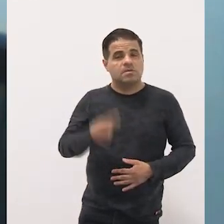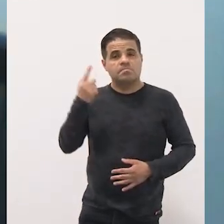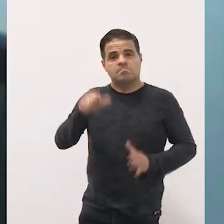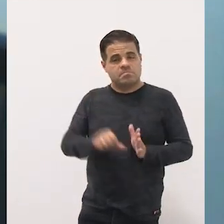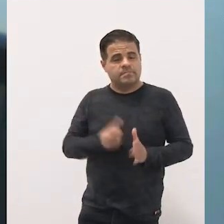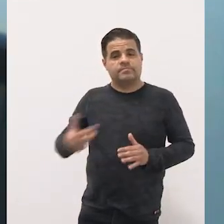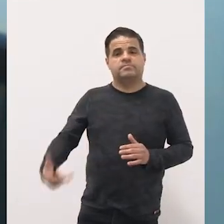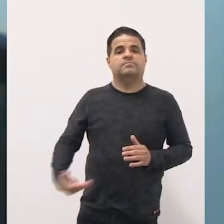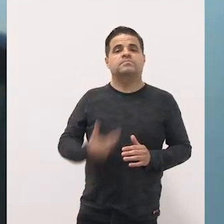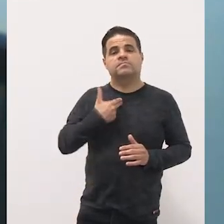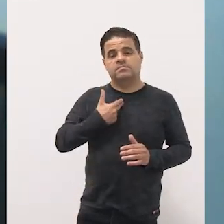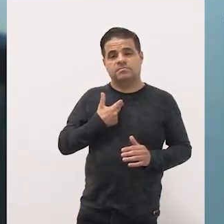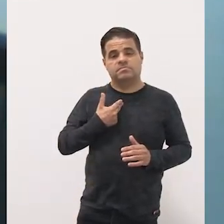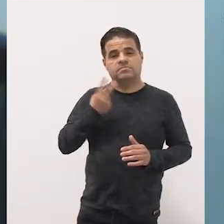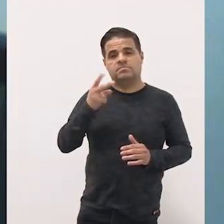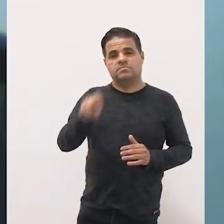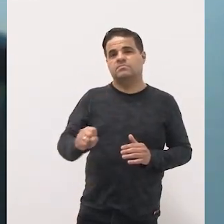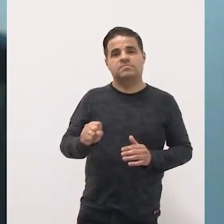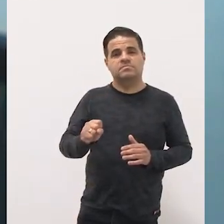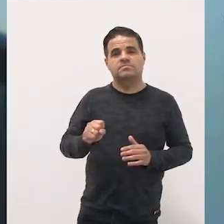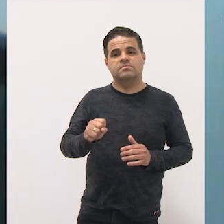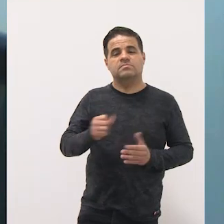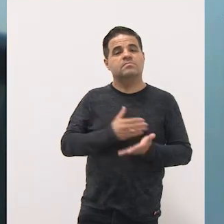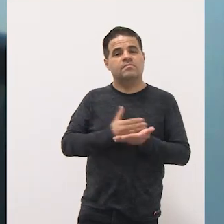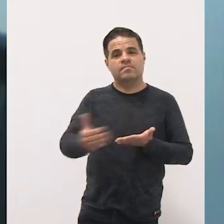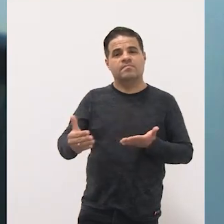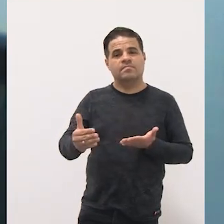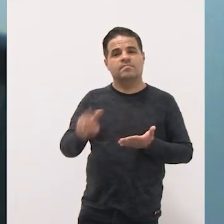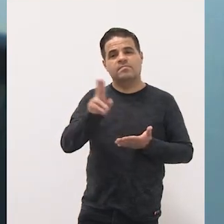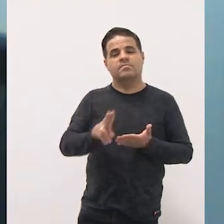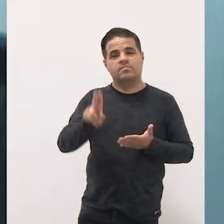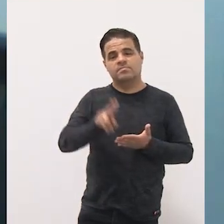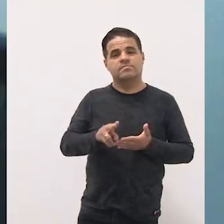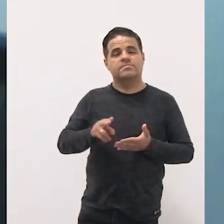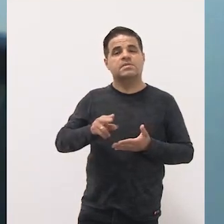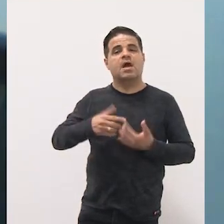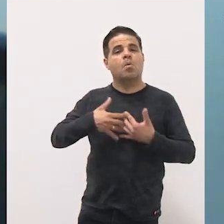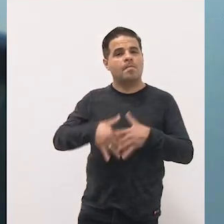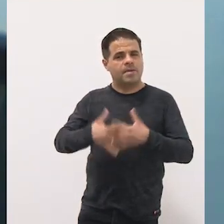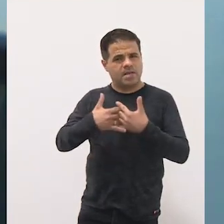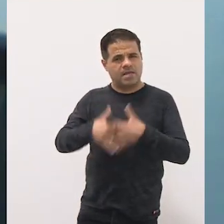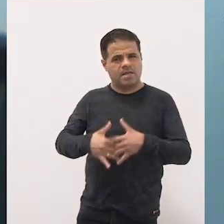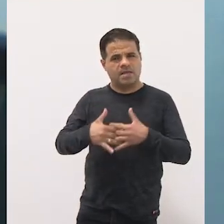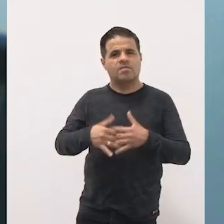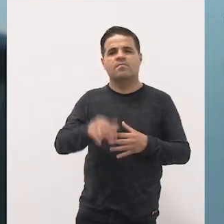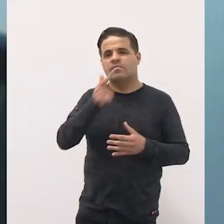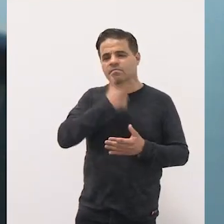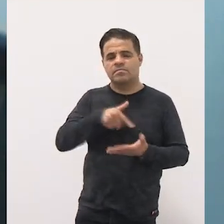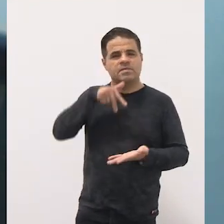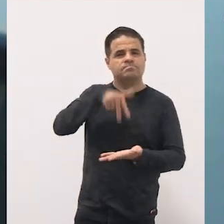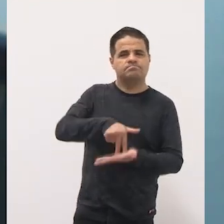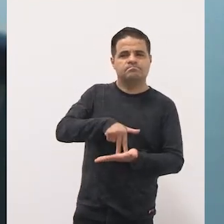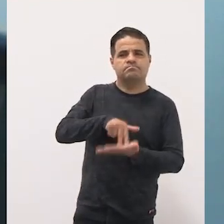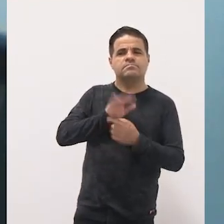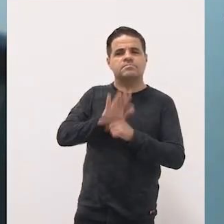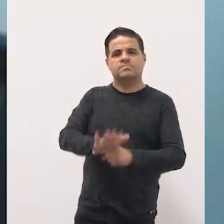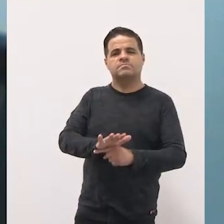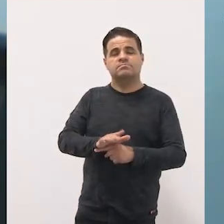primeira cirurgia e aos 28 anos ela começou a usar o aparelho que ela consegue ficar em pé.